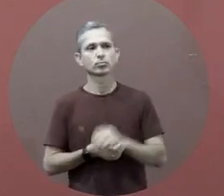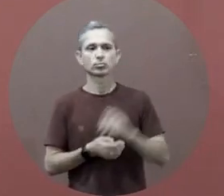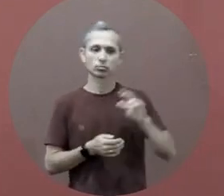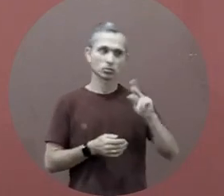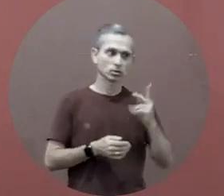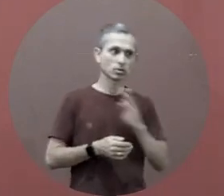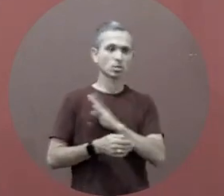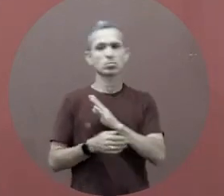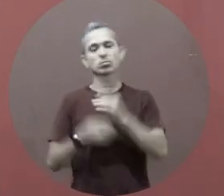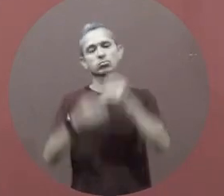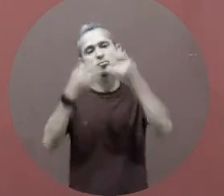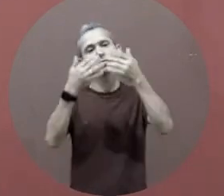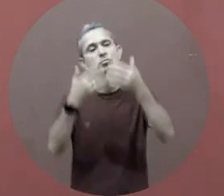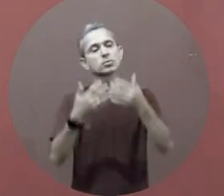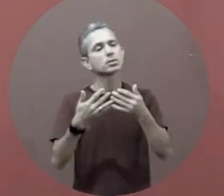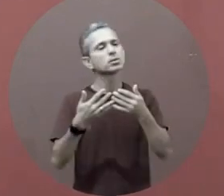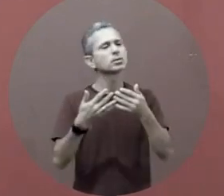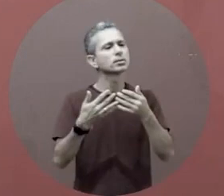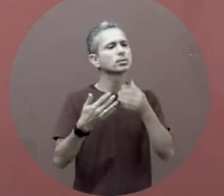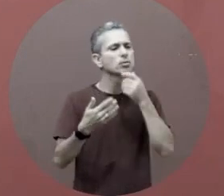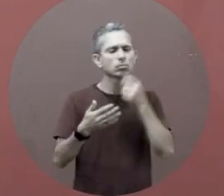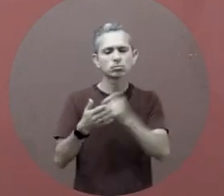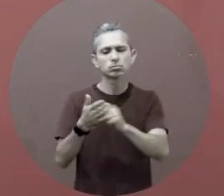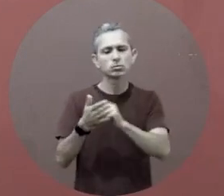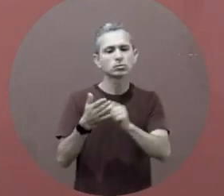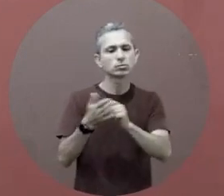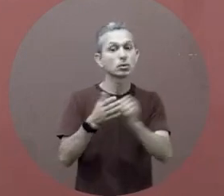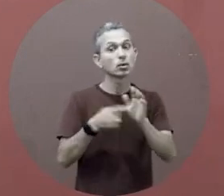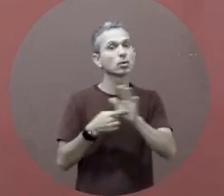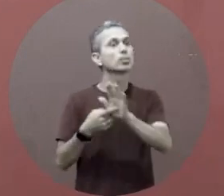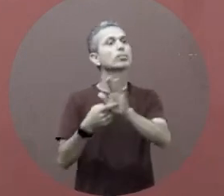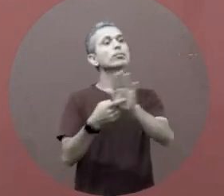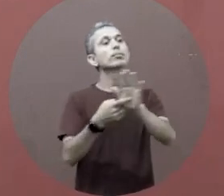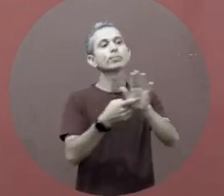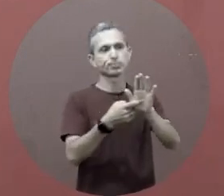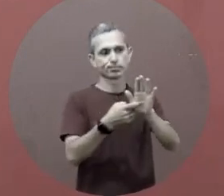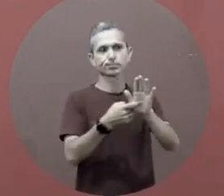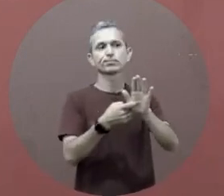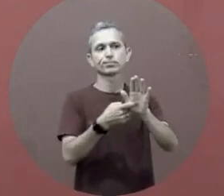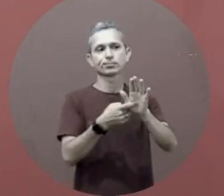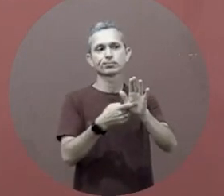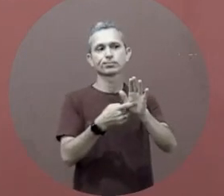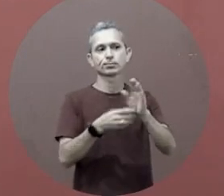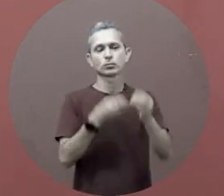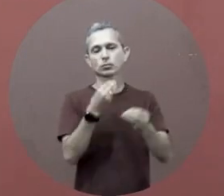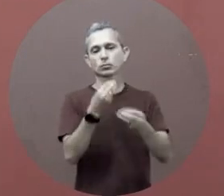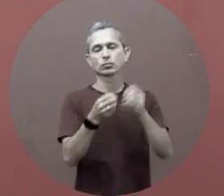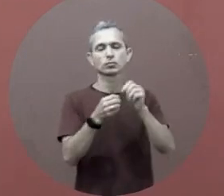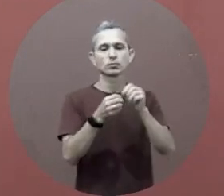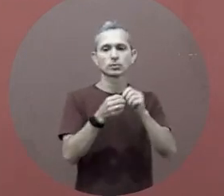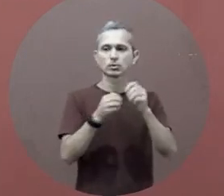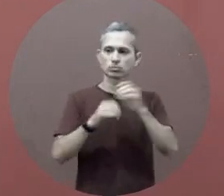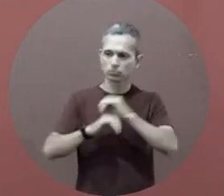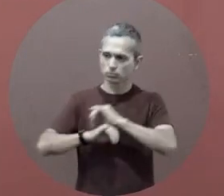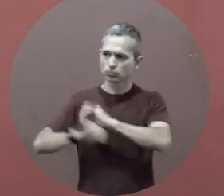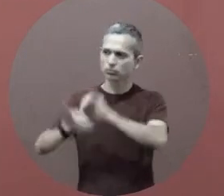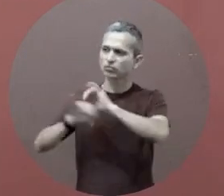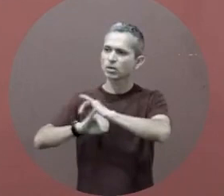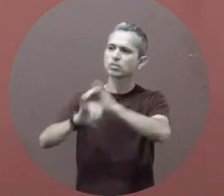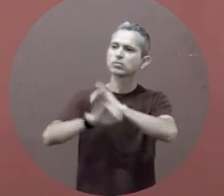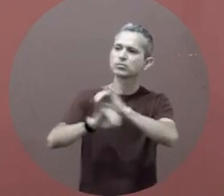que os indivíduos venham a agir de maneira tal a avisar o